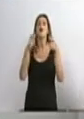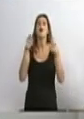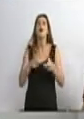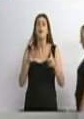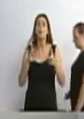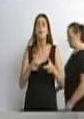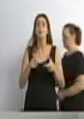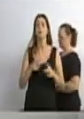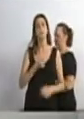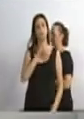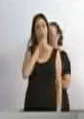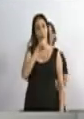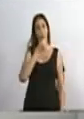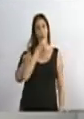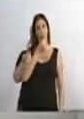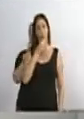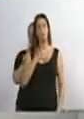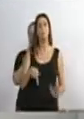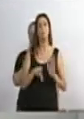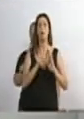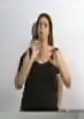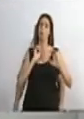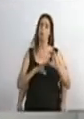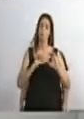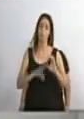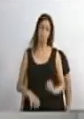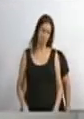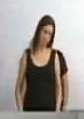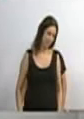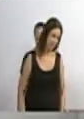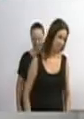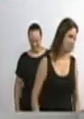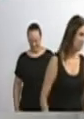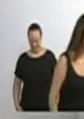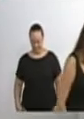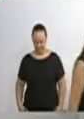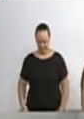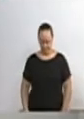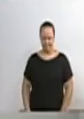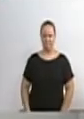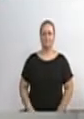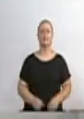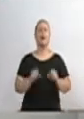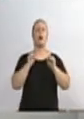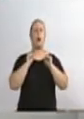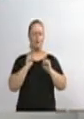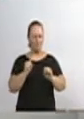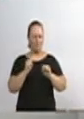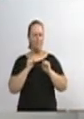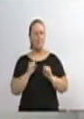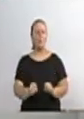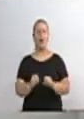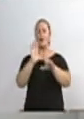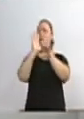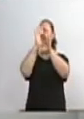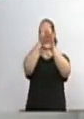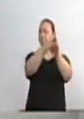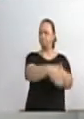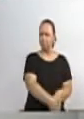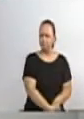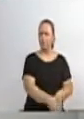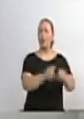apenas no Jornal Nacional, meus queridos companheiros. Podem derrubar o governo,